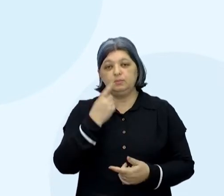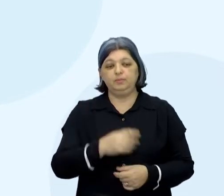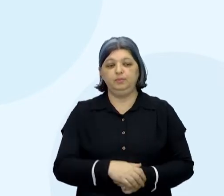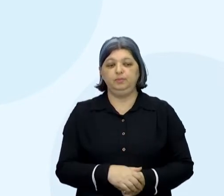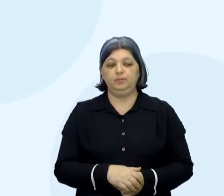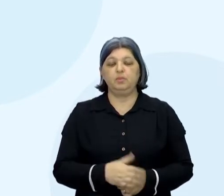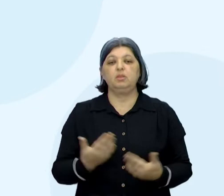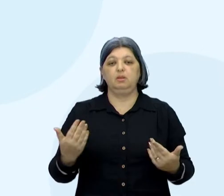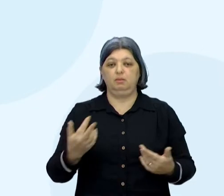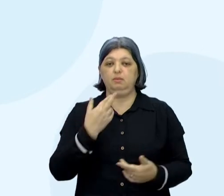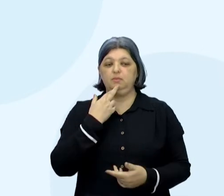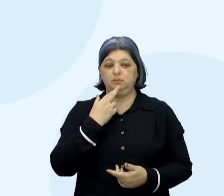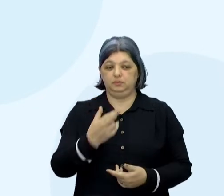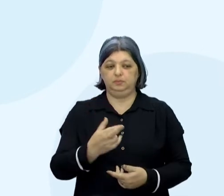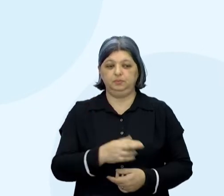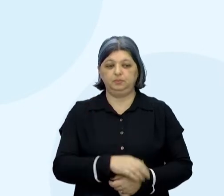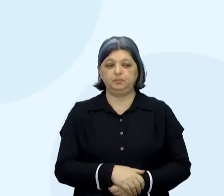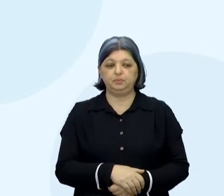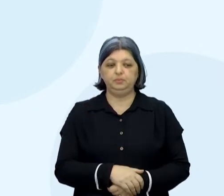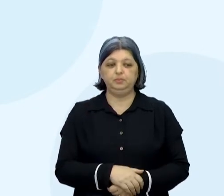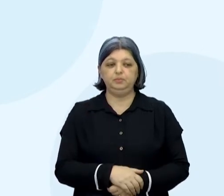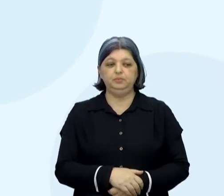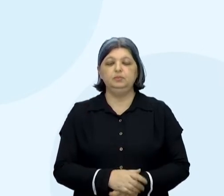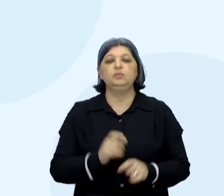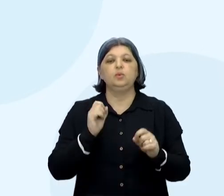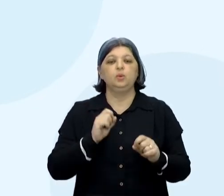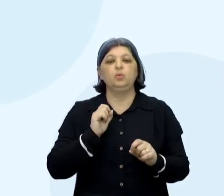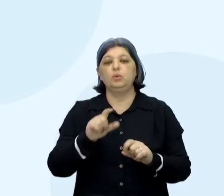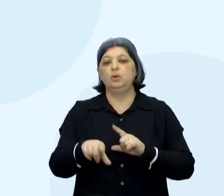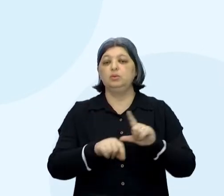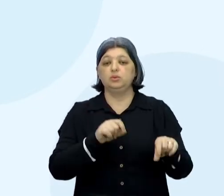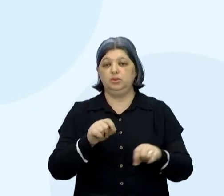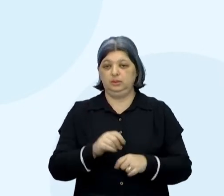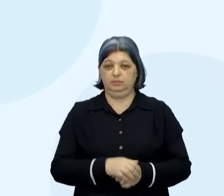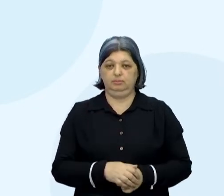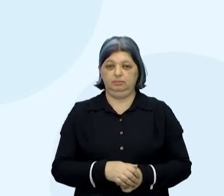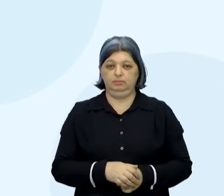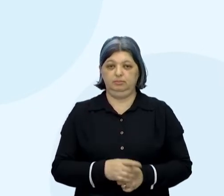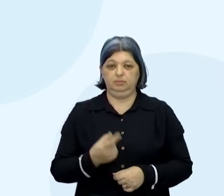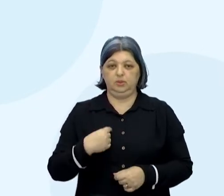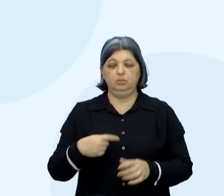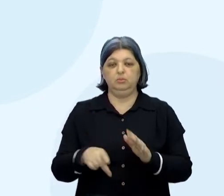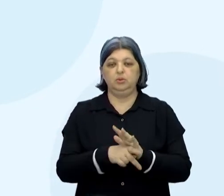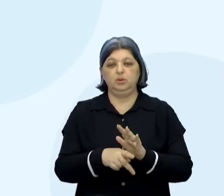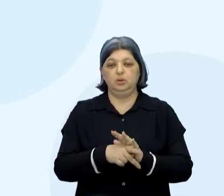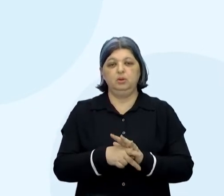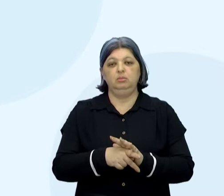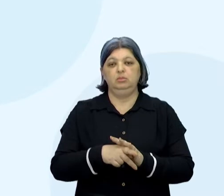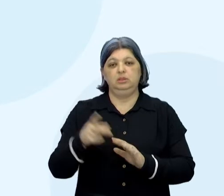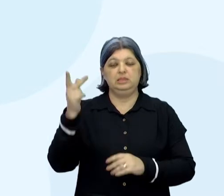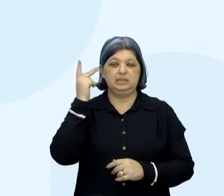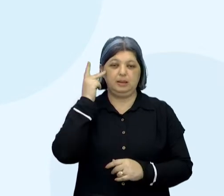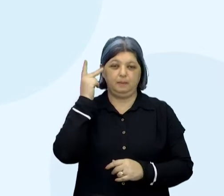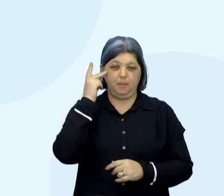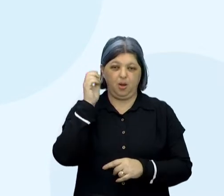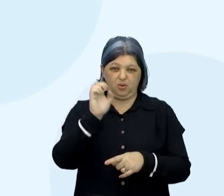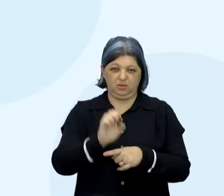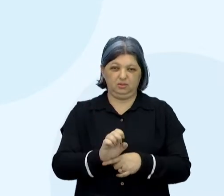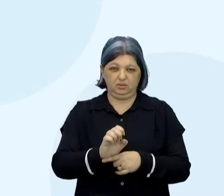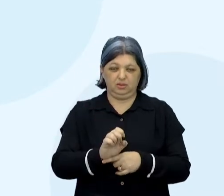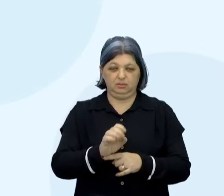para a nossa resposta, né? Qual o item que eu escolhi? Eu resolvi sair do estado de São Paulo, tá? Porque eu sabia que